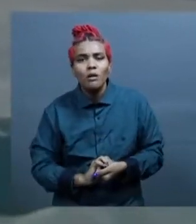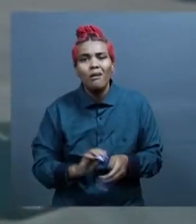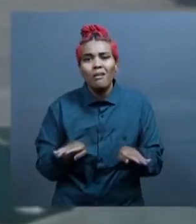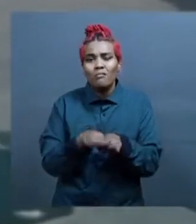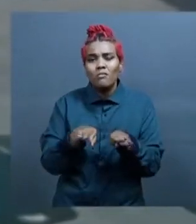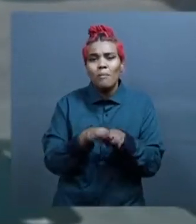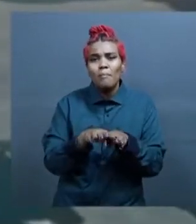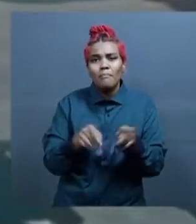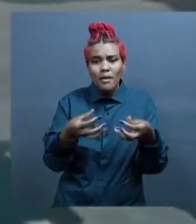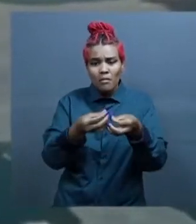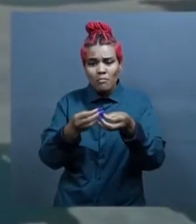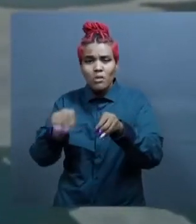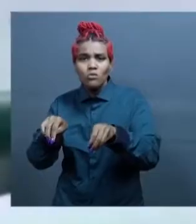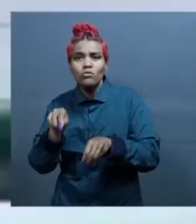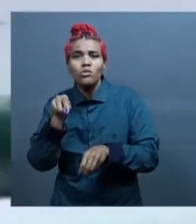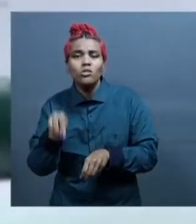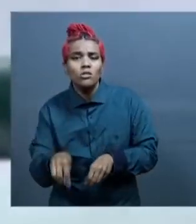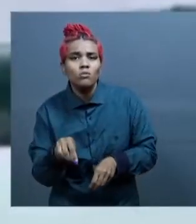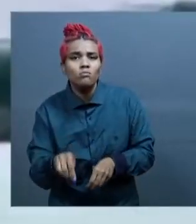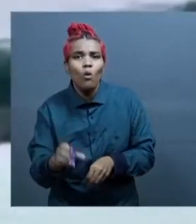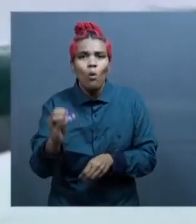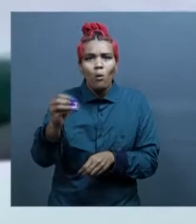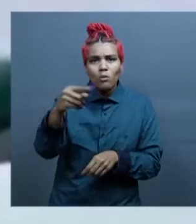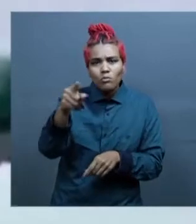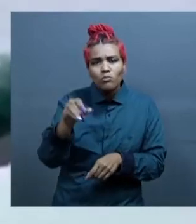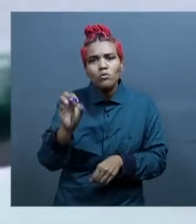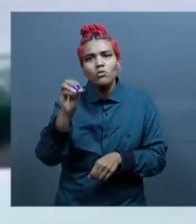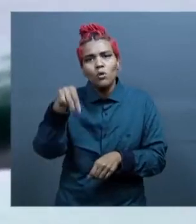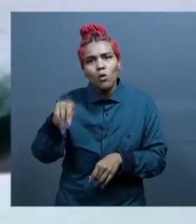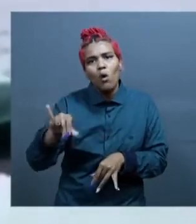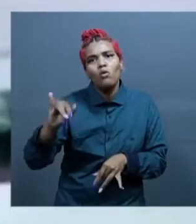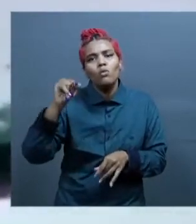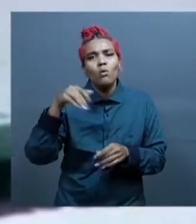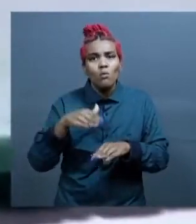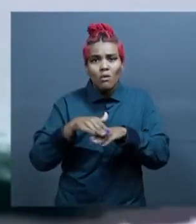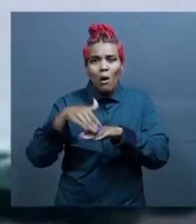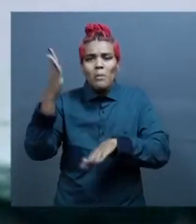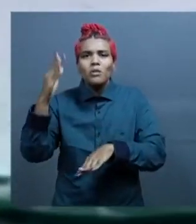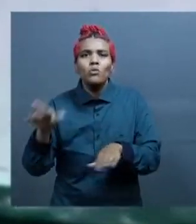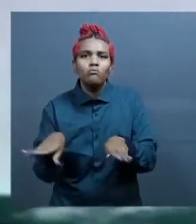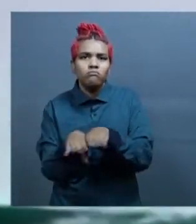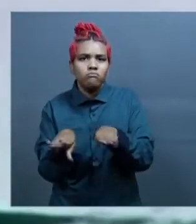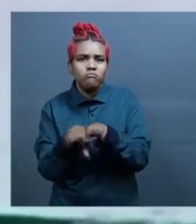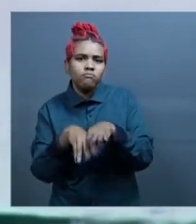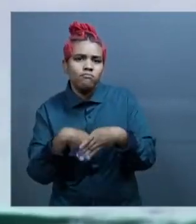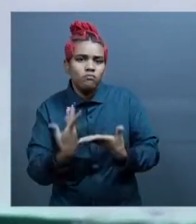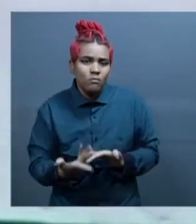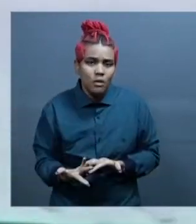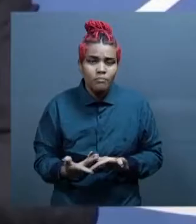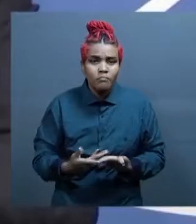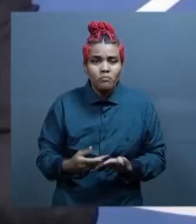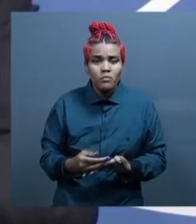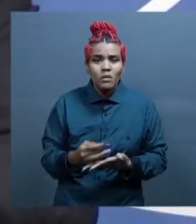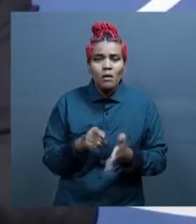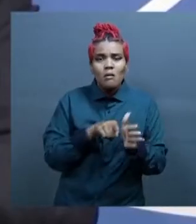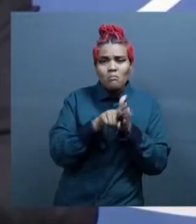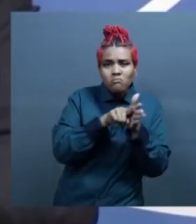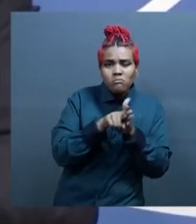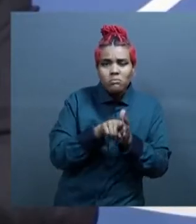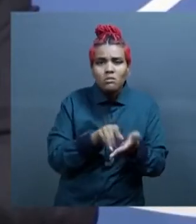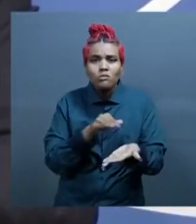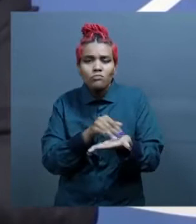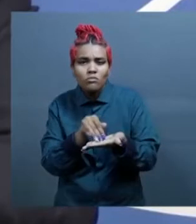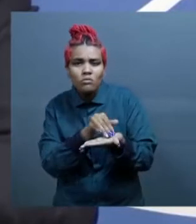expõe o planeta raios ultravioletas prejudiciais foi o mais alto de todos os tempos de acordo com o secretário geral